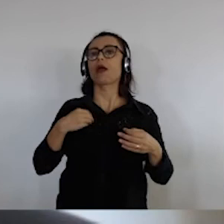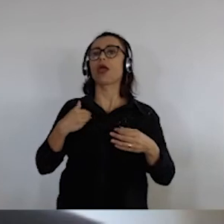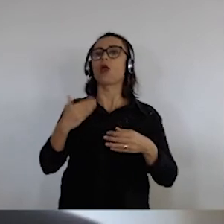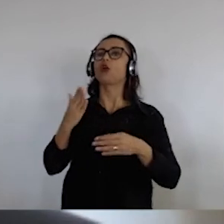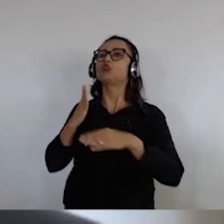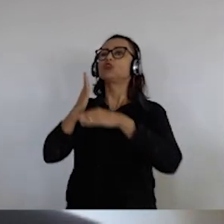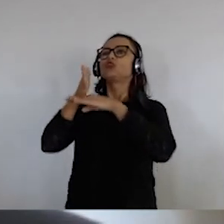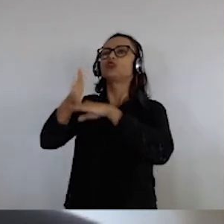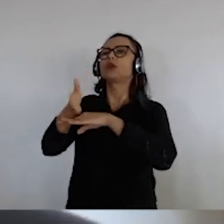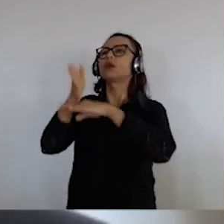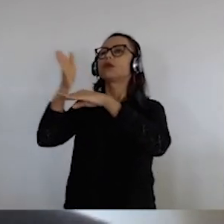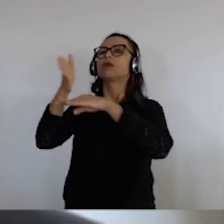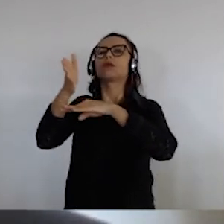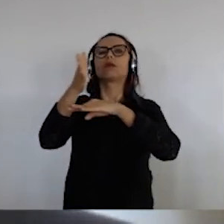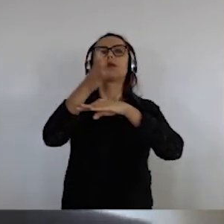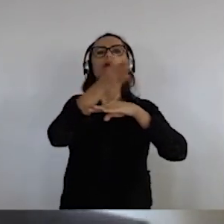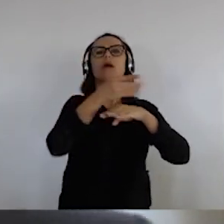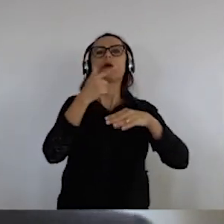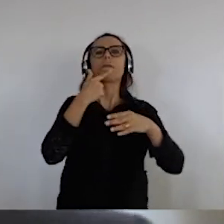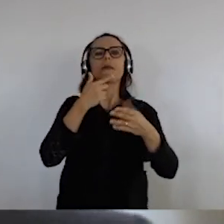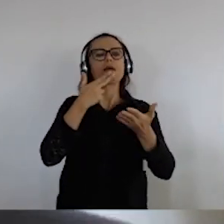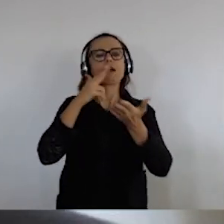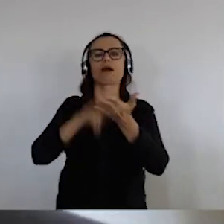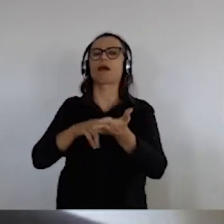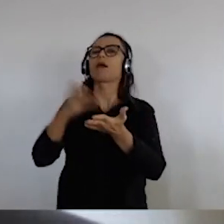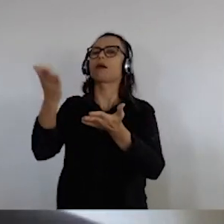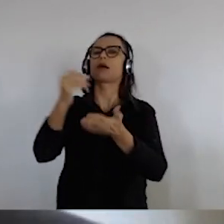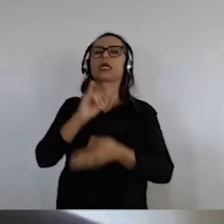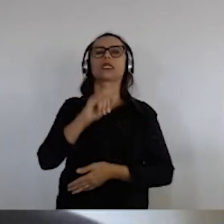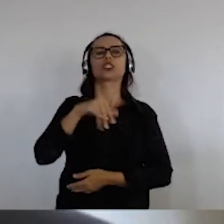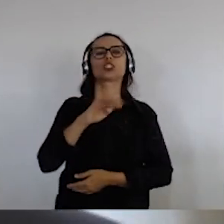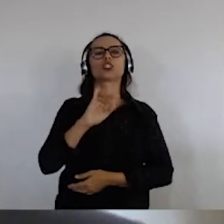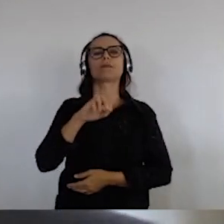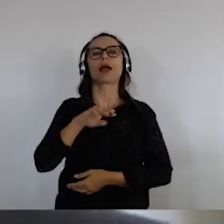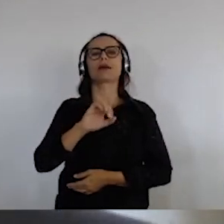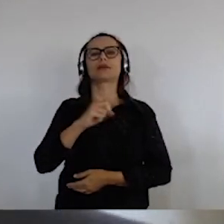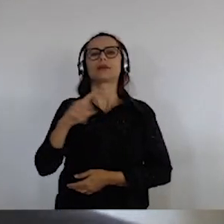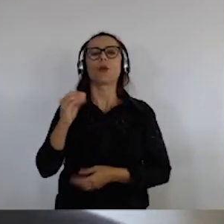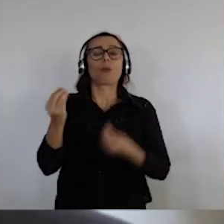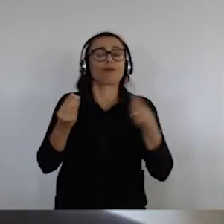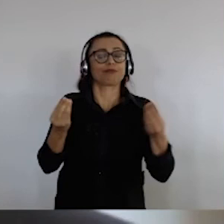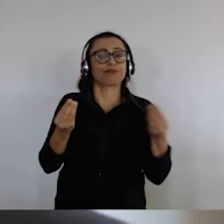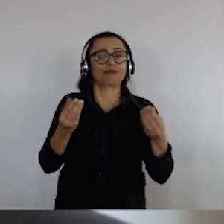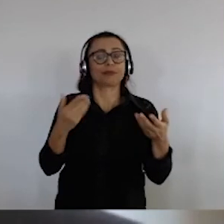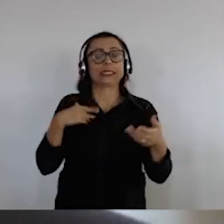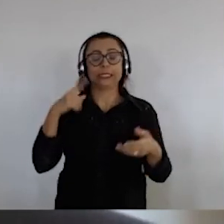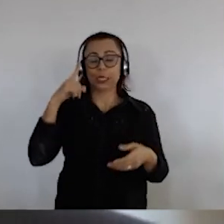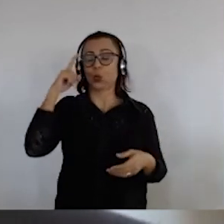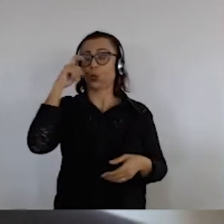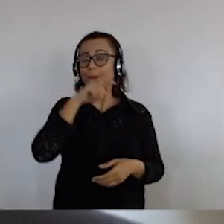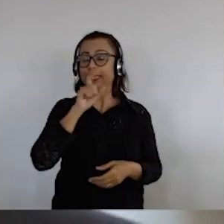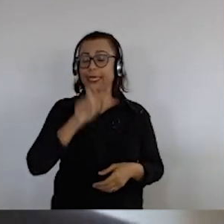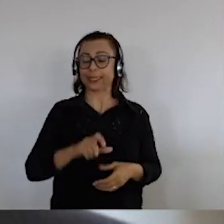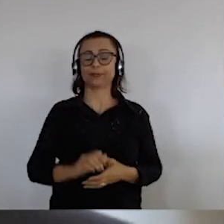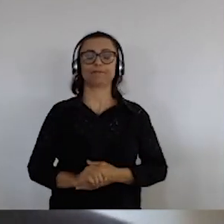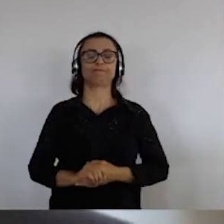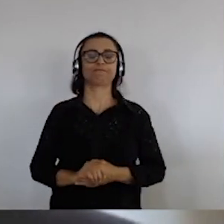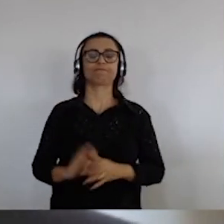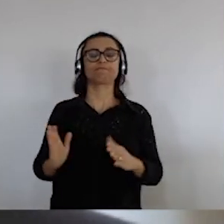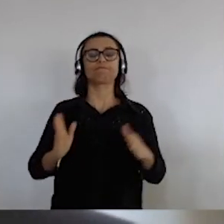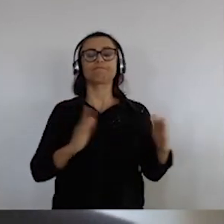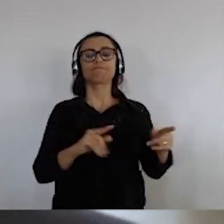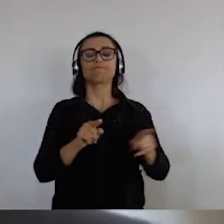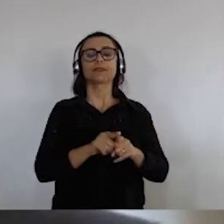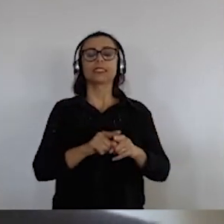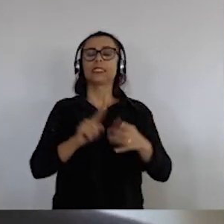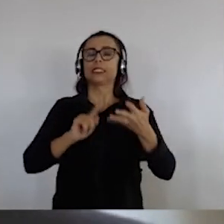suas missões de citação e intimação das pessoas. Isso é uma situação também que está muito complicada. As prerrogativas dos advogados